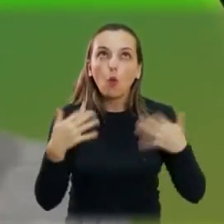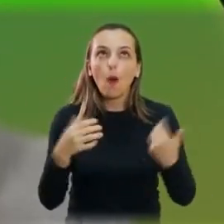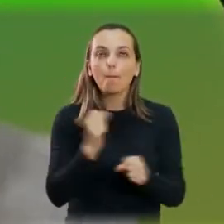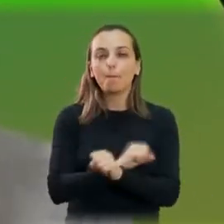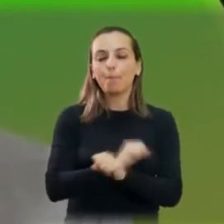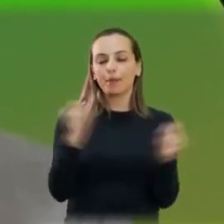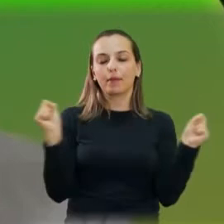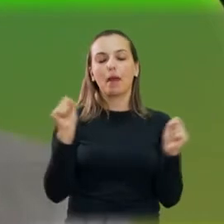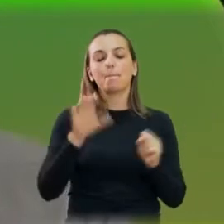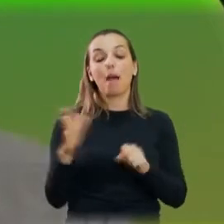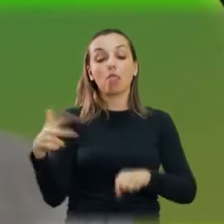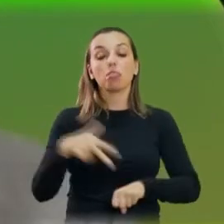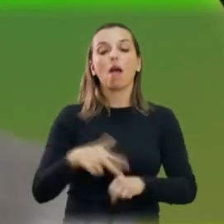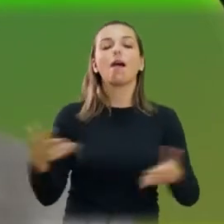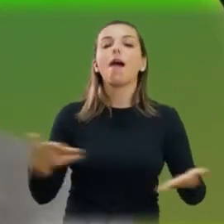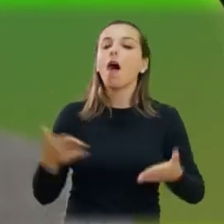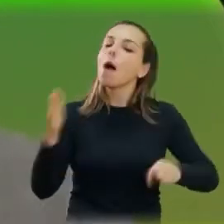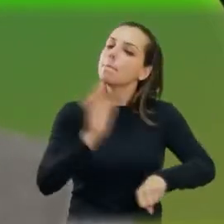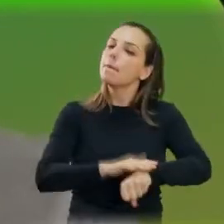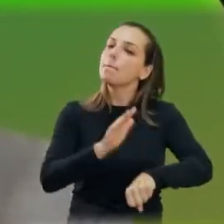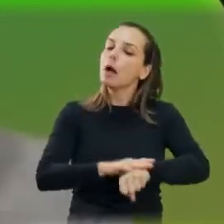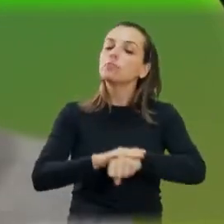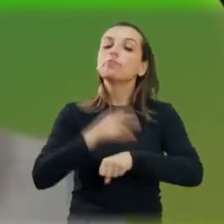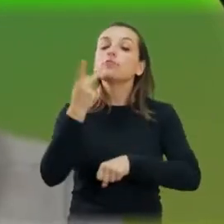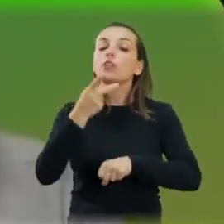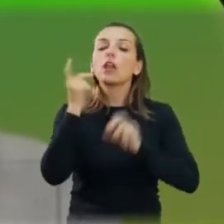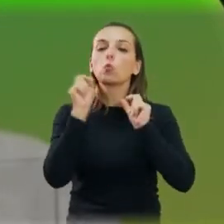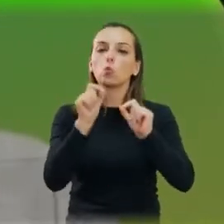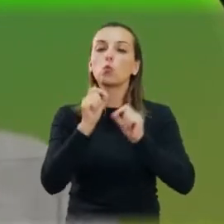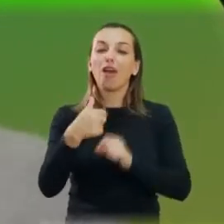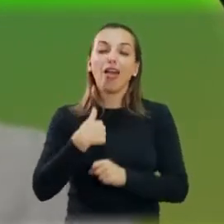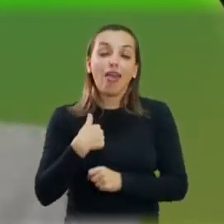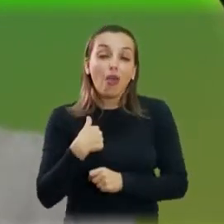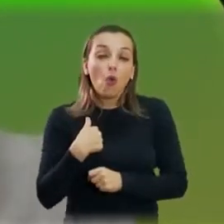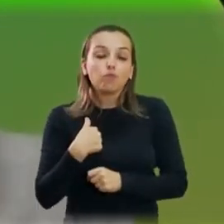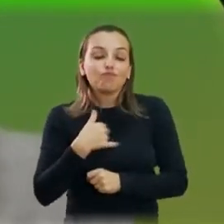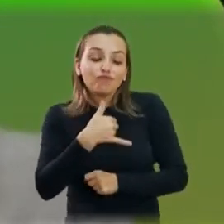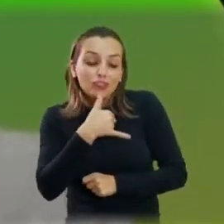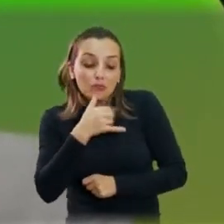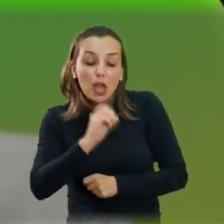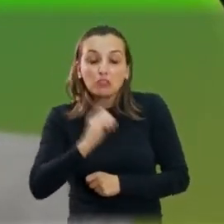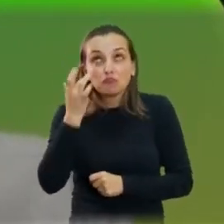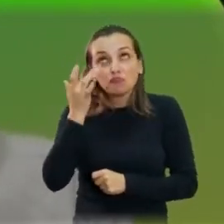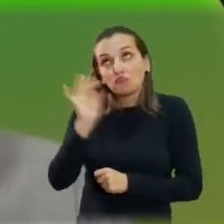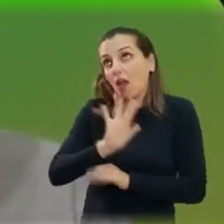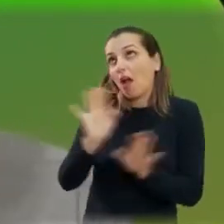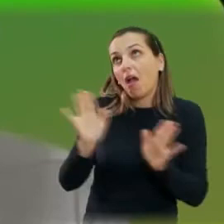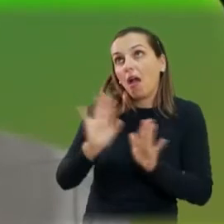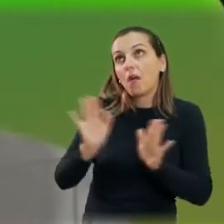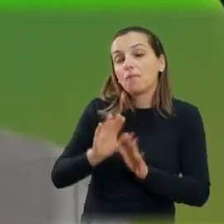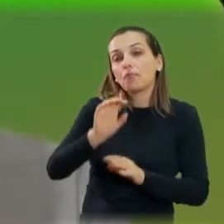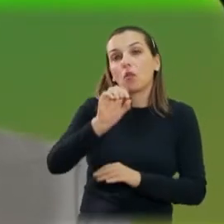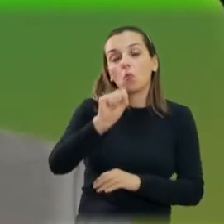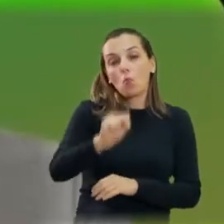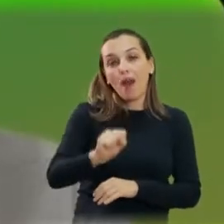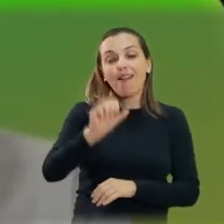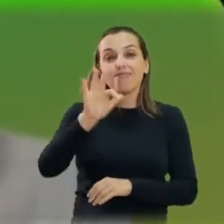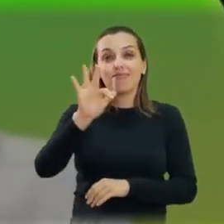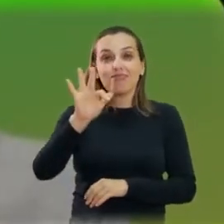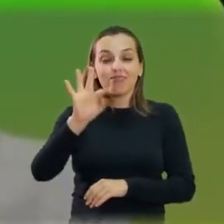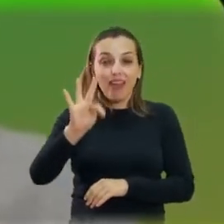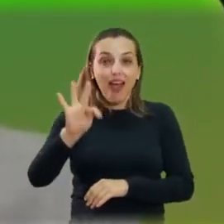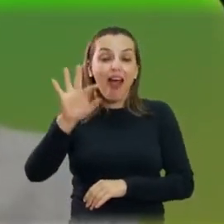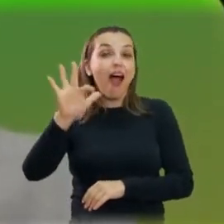infelizmente, mas uso dessa tribuna para dizer que, infelizmente ou felizmente, né, o Supremo Tribunal Federal, o